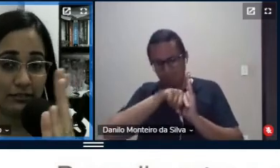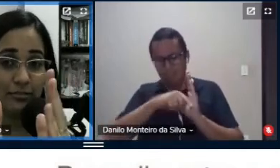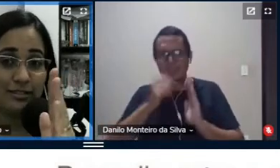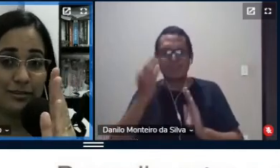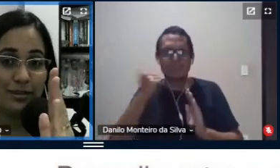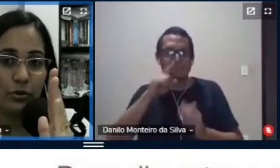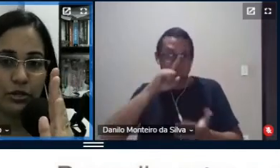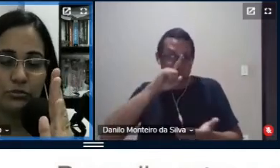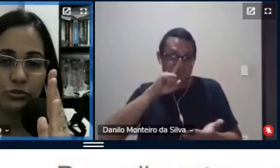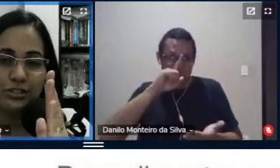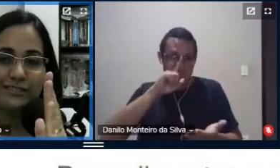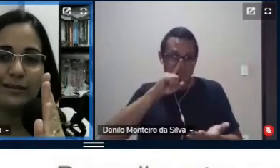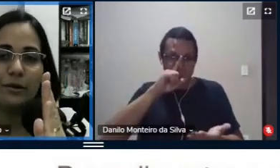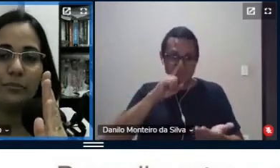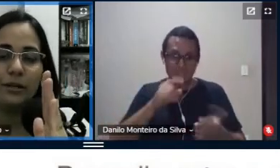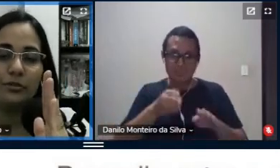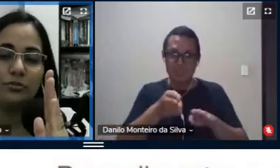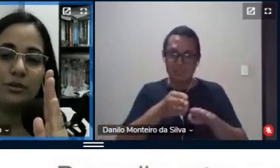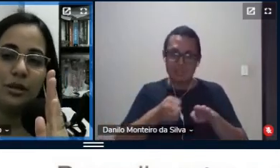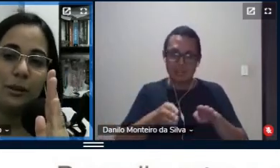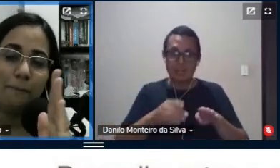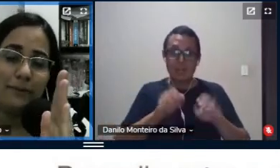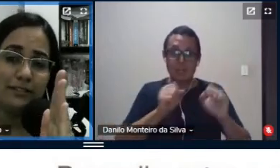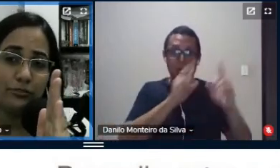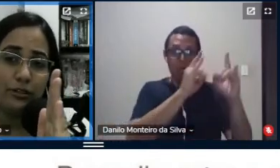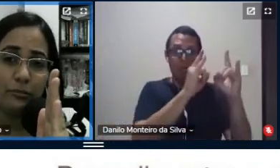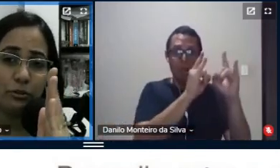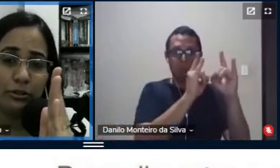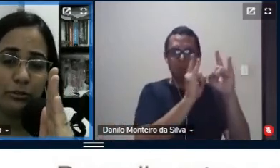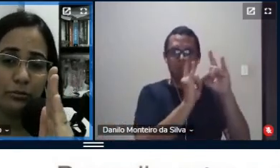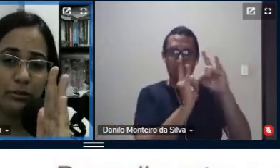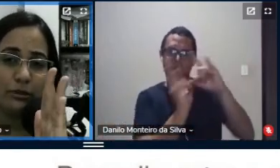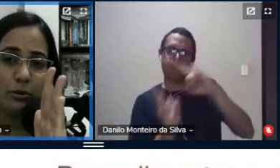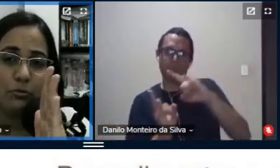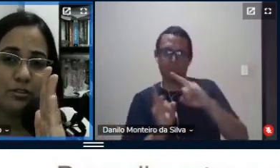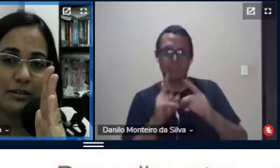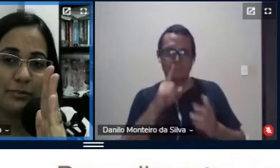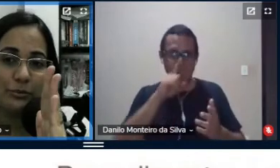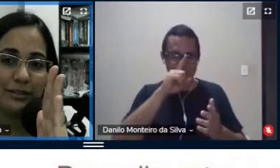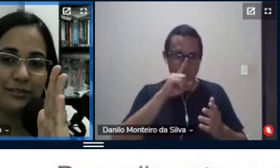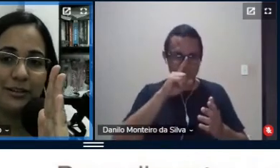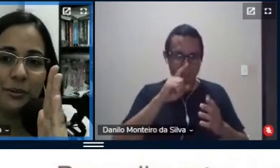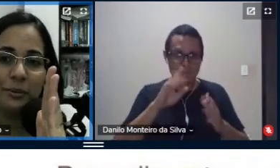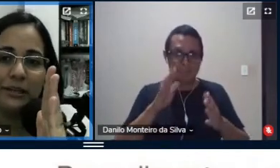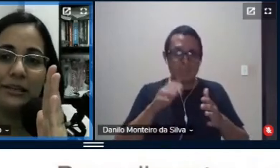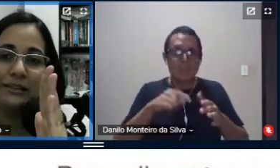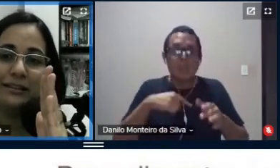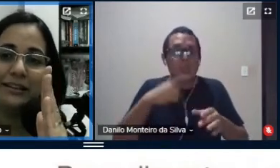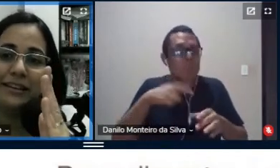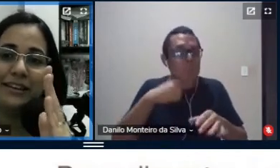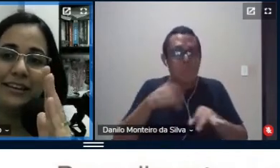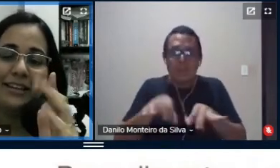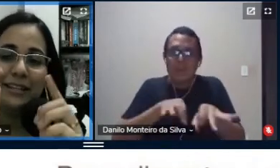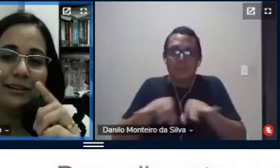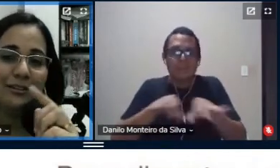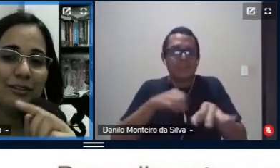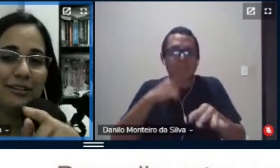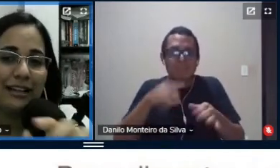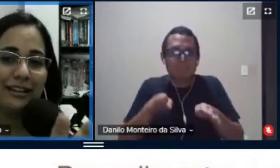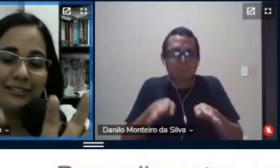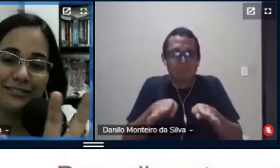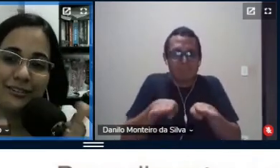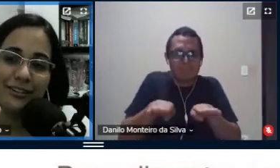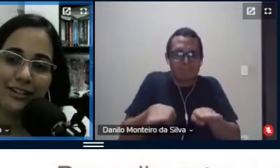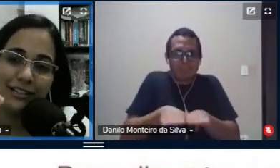uma dilatação, mas também corre risco de desabar o prédio. Mas eles ficam monitorando porque não tem como fazer a manutenção ainda. Então eles